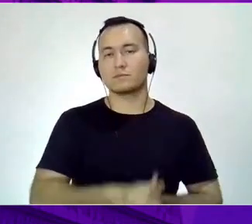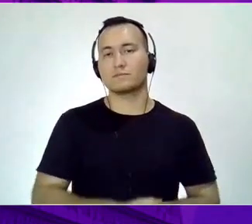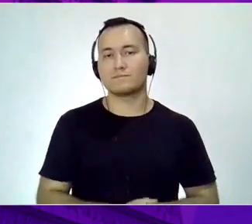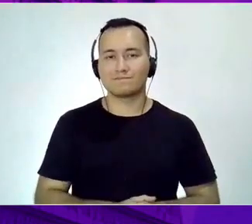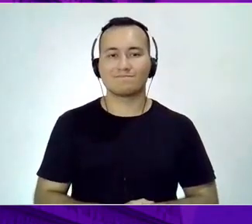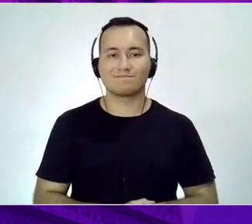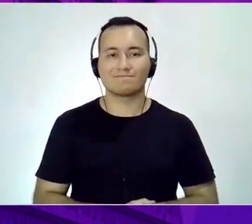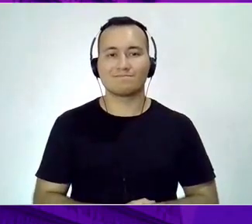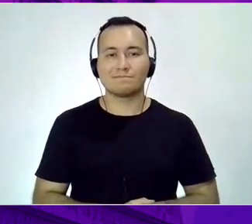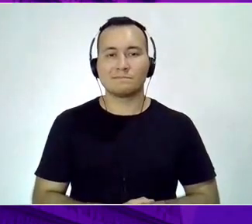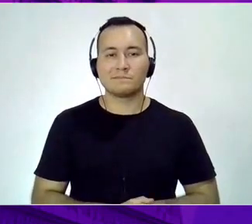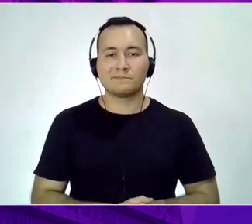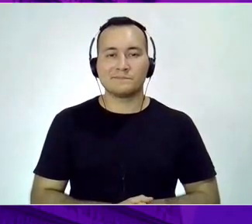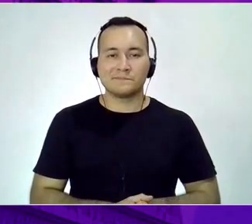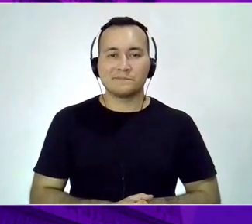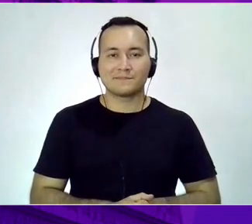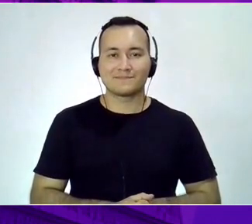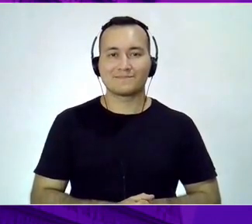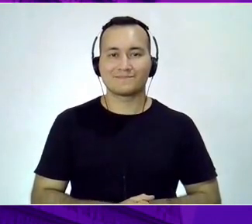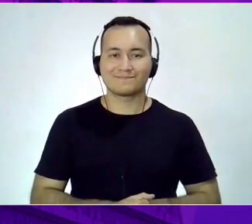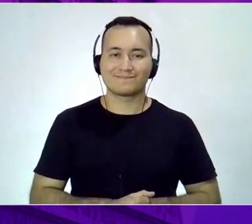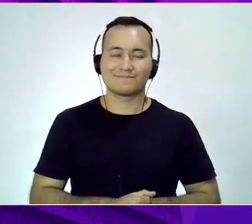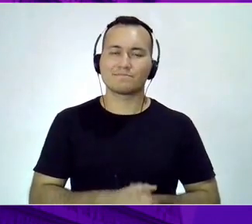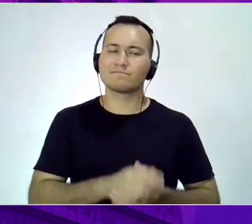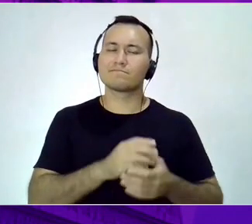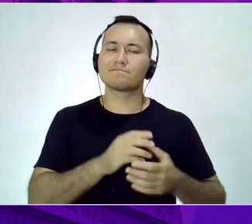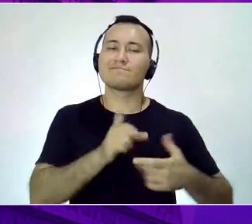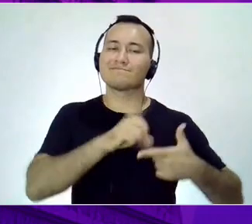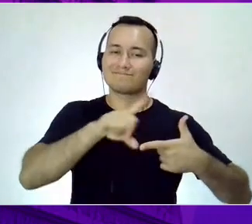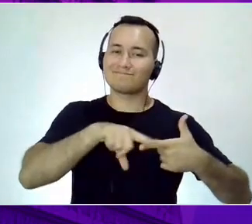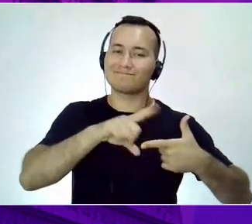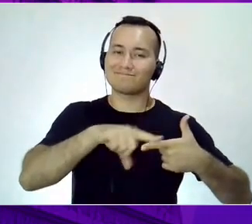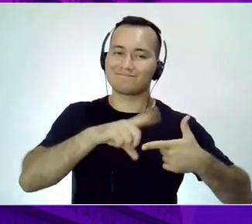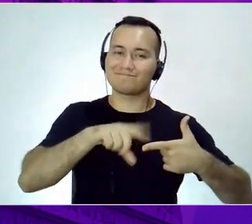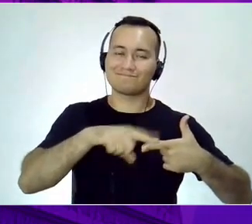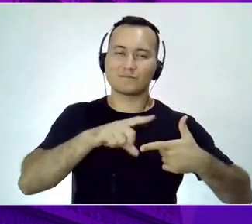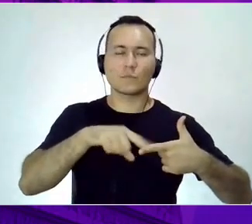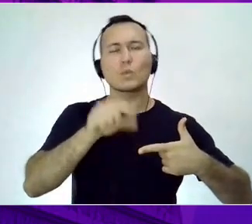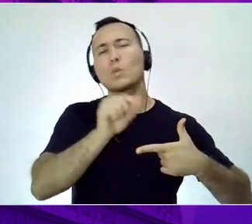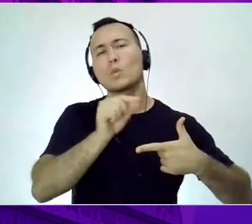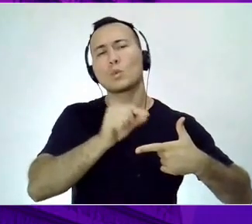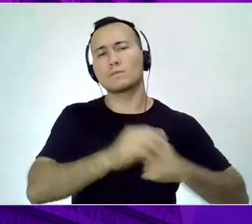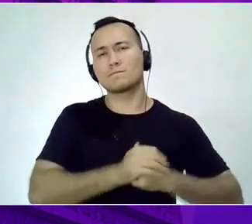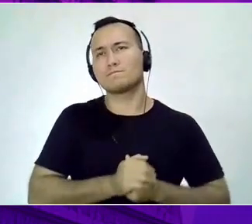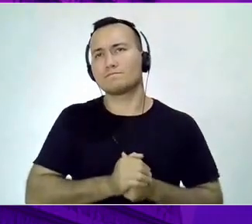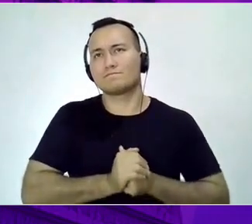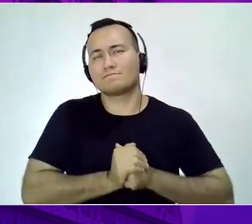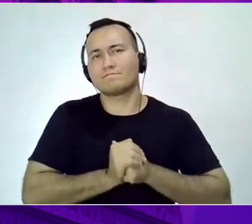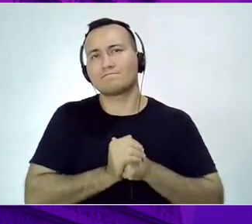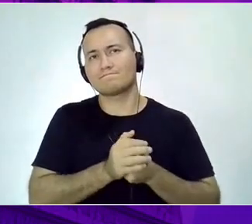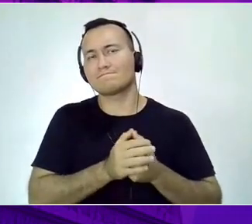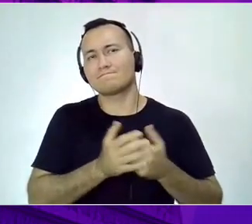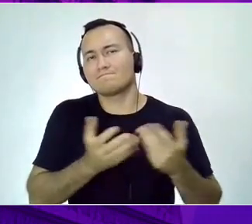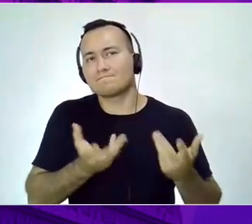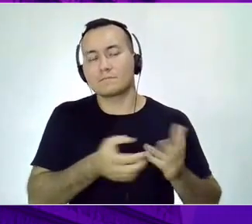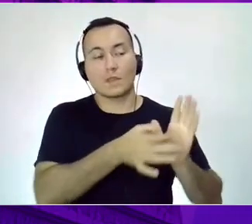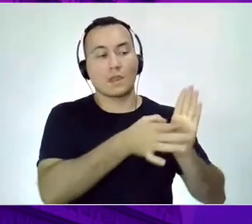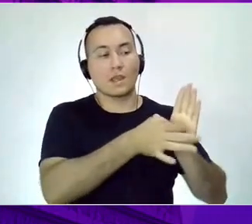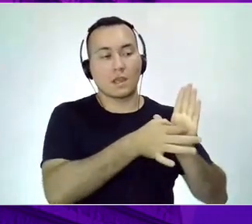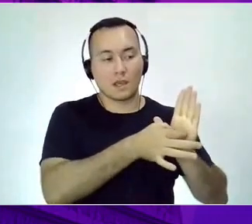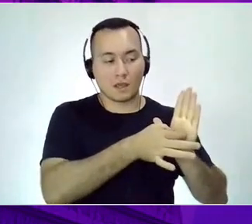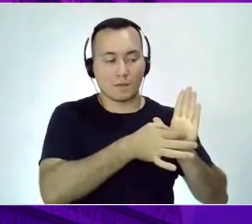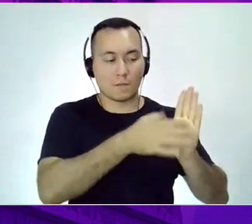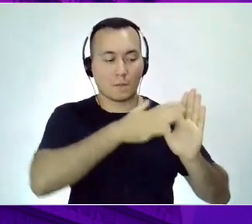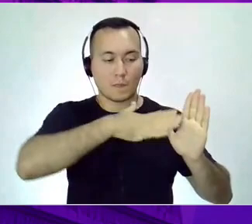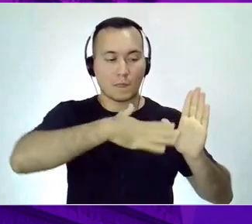Vou falar de problema agora. Por que as aplicações que envolvem inteligência artificial trazem um novo